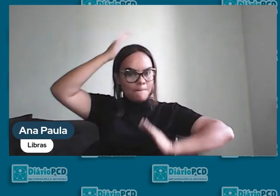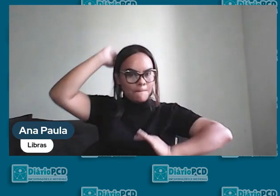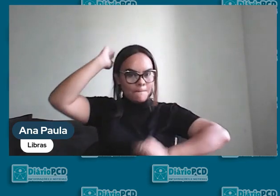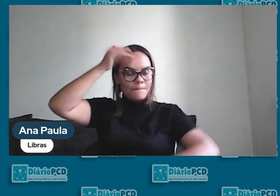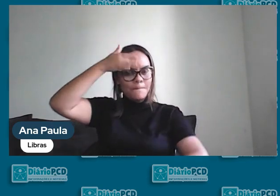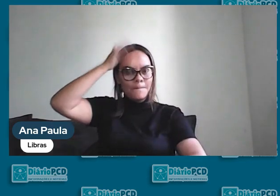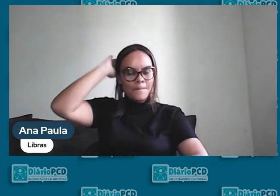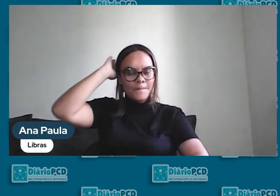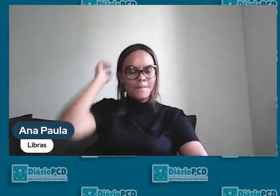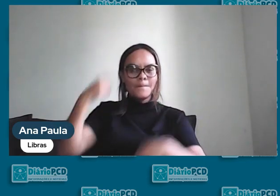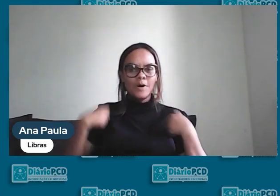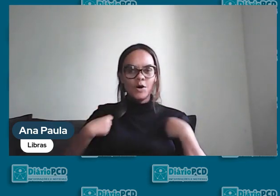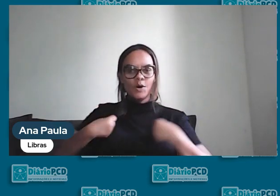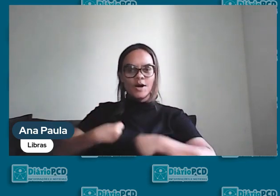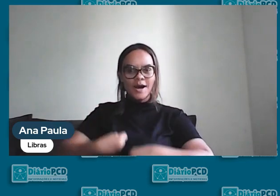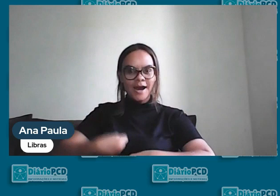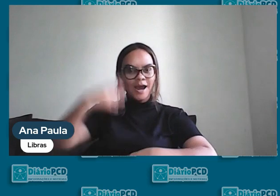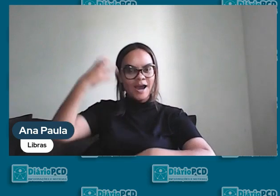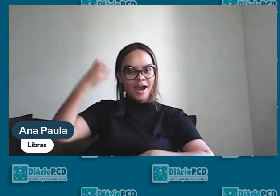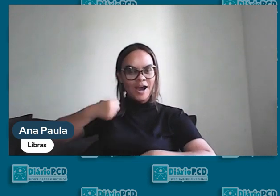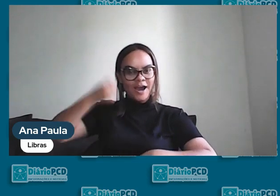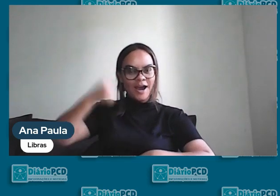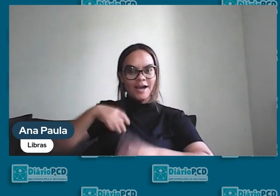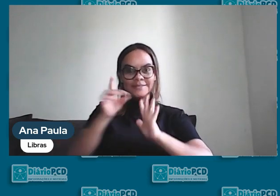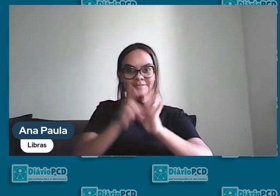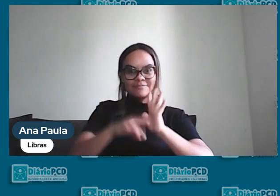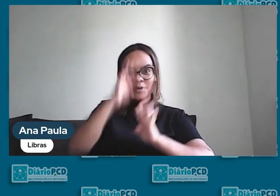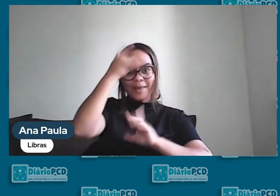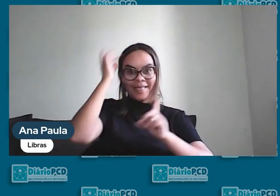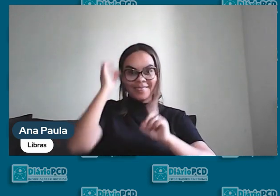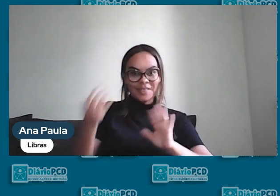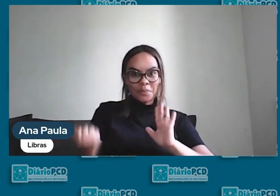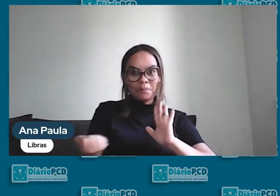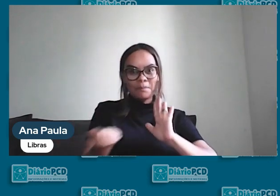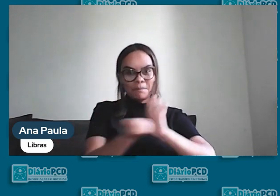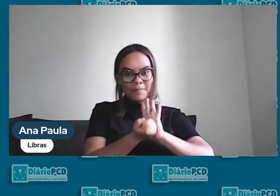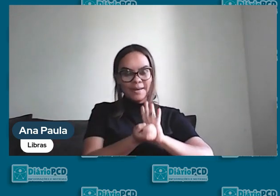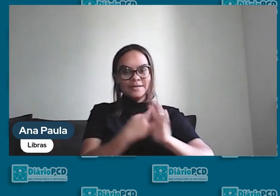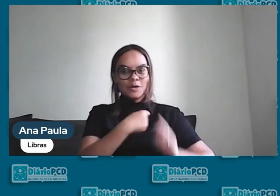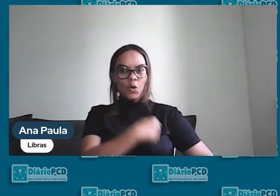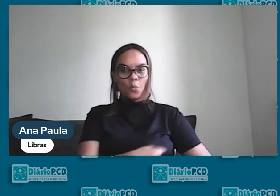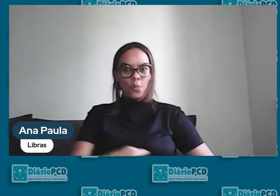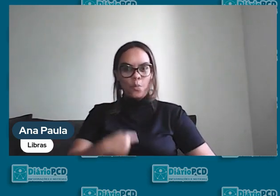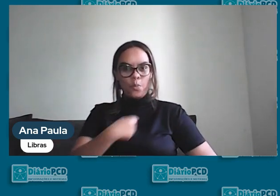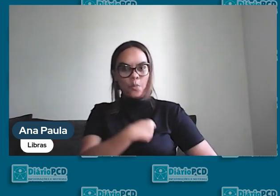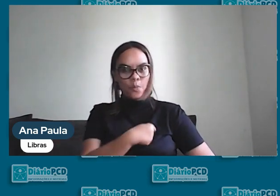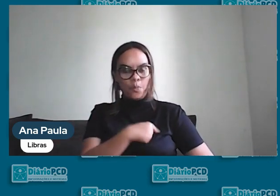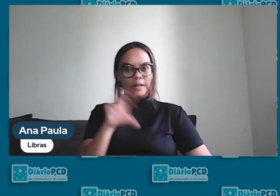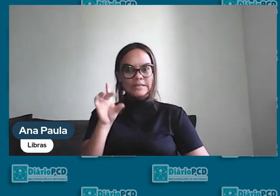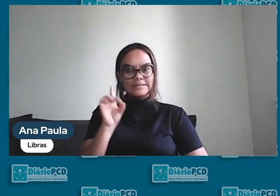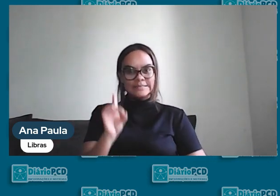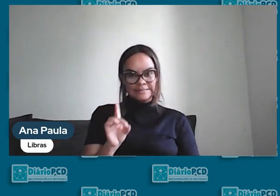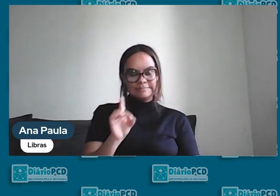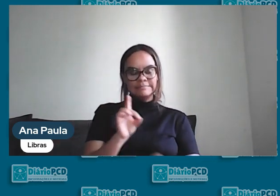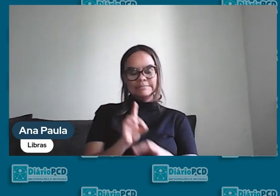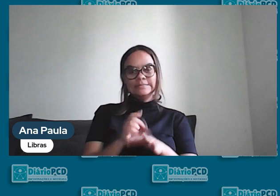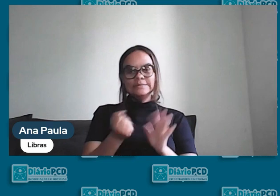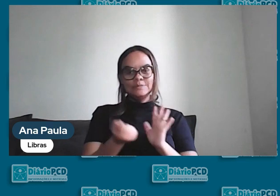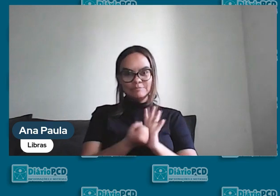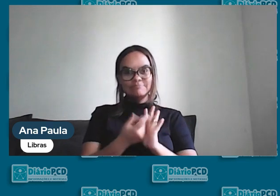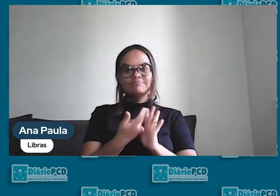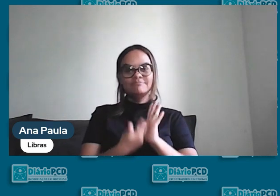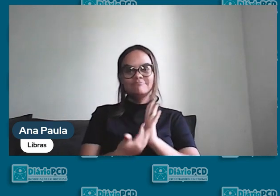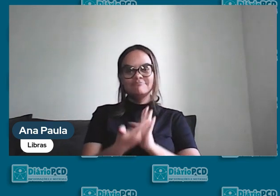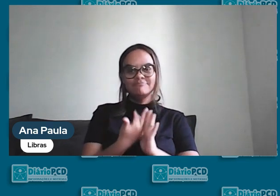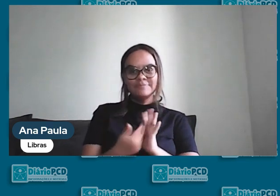trás, estou com uma camisa branca, a camisa do Diário PCD, no peito, bem acima do lado direito, a logomarca de Diário PCD,